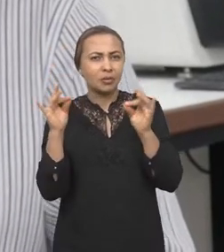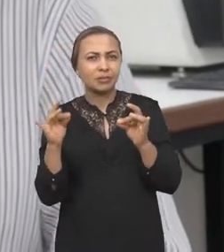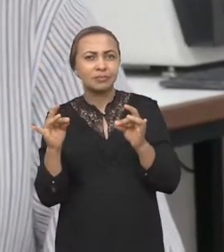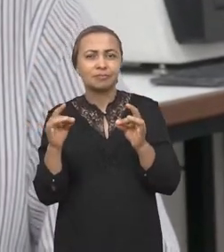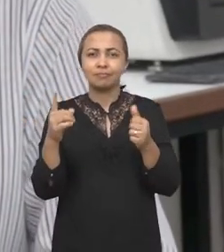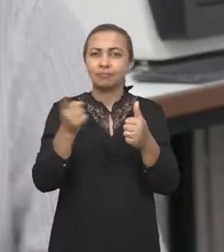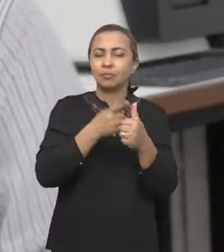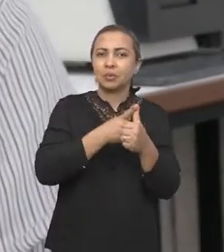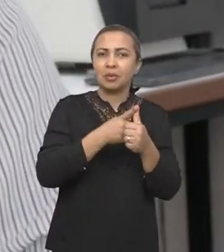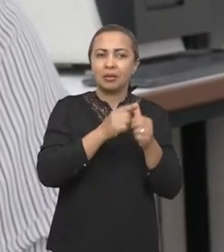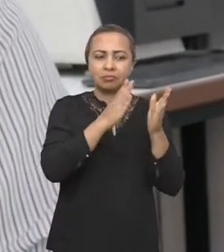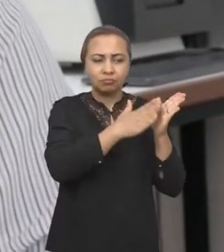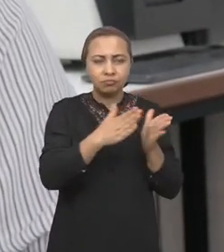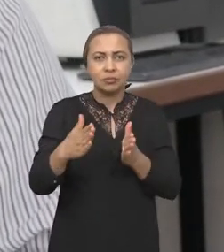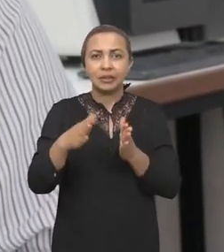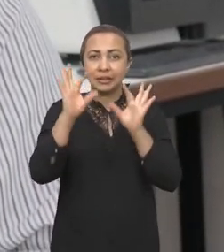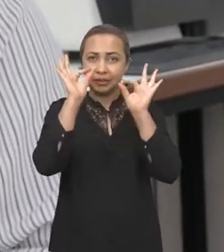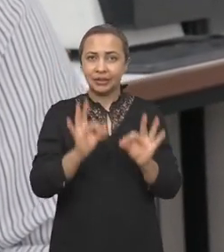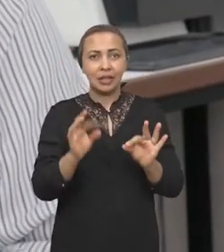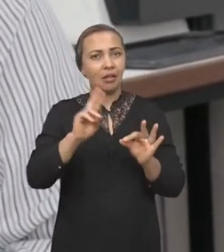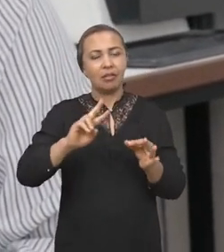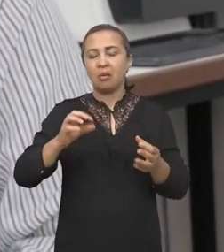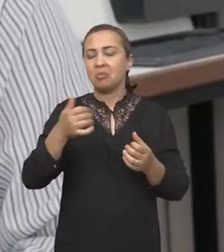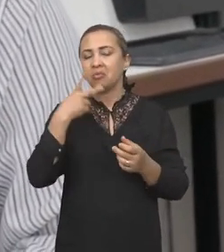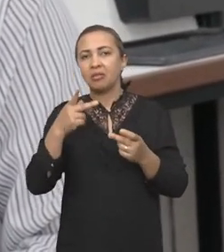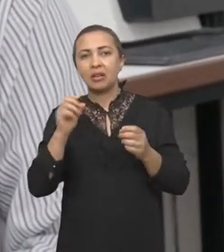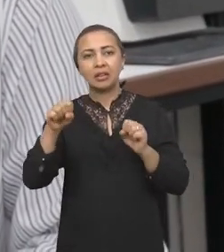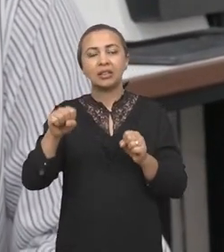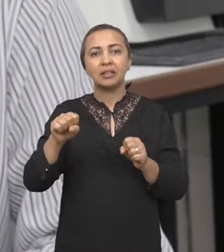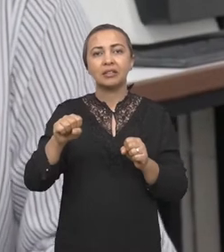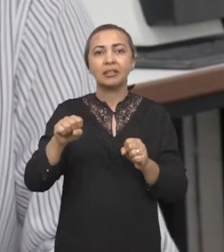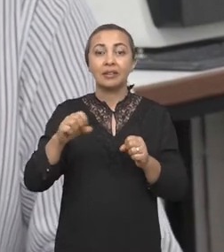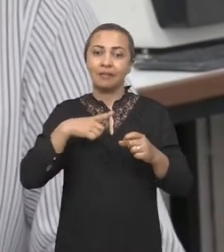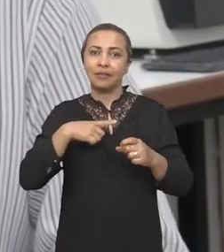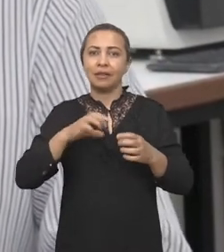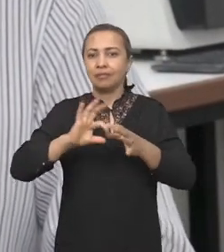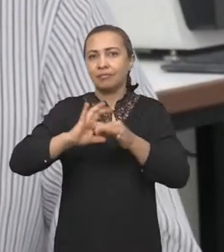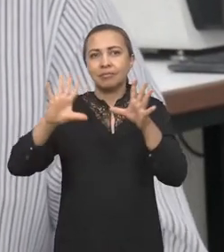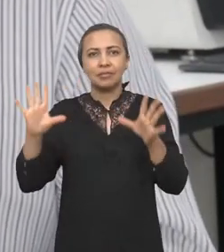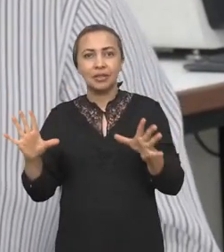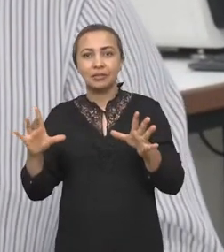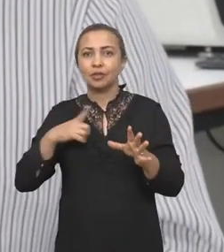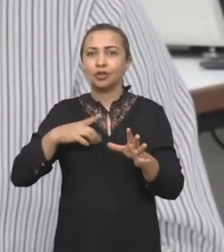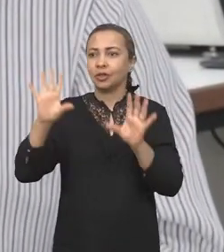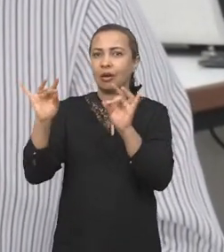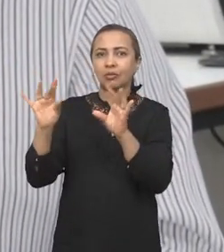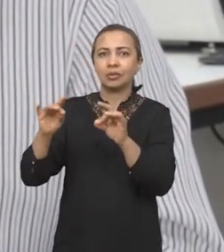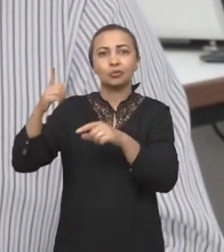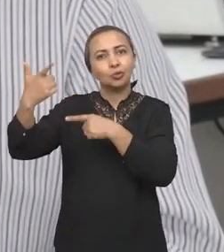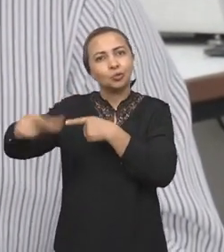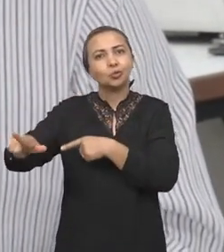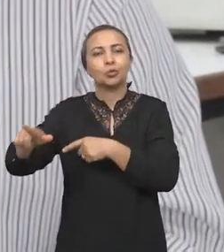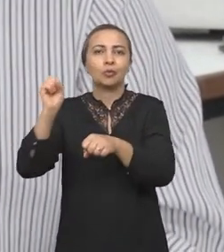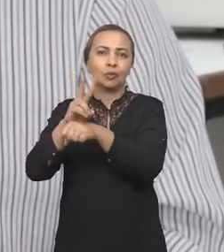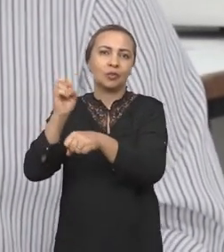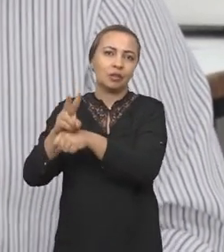no primeiro momento com uma linhagem específica não significa necessariamente que ele vai estar imune à infecção por um segundo